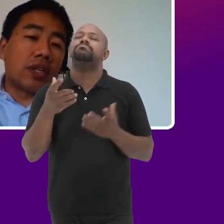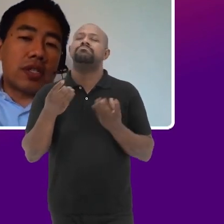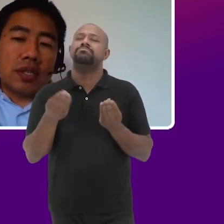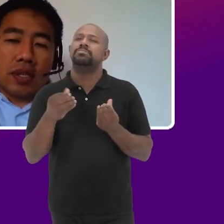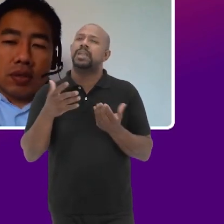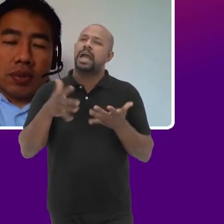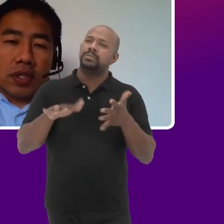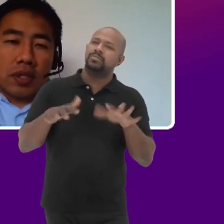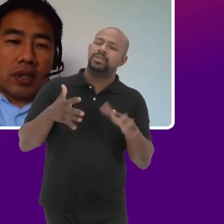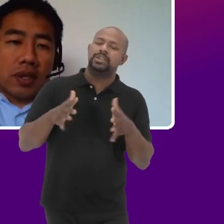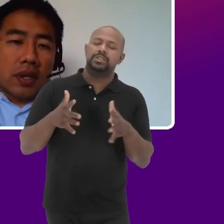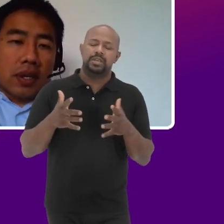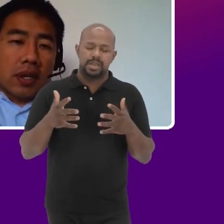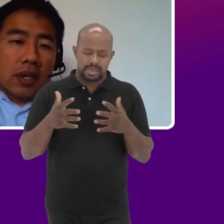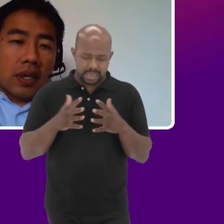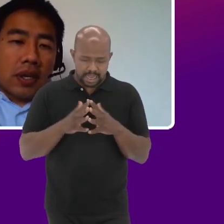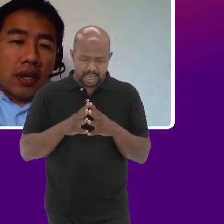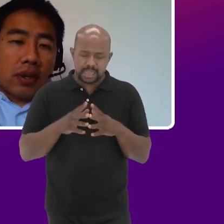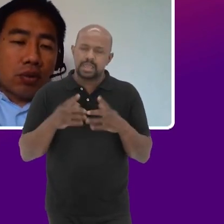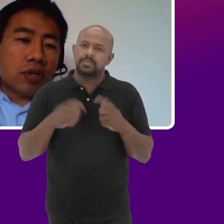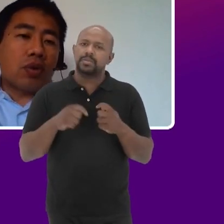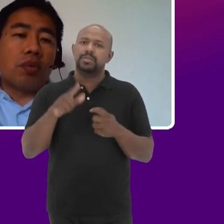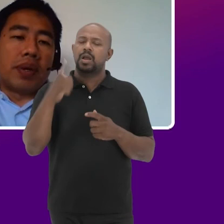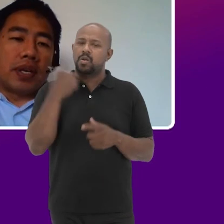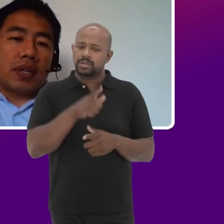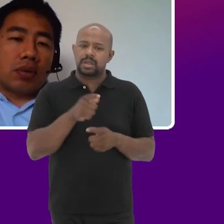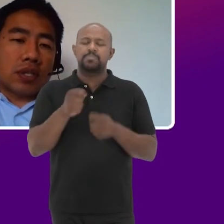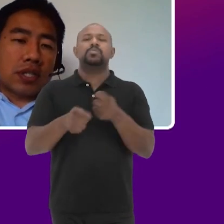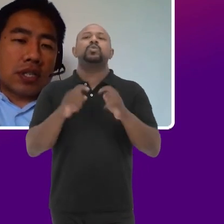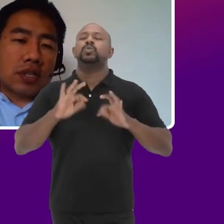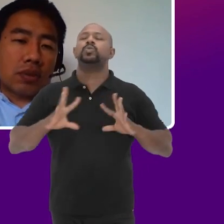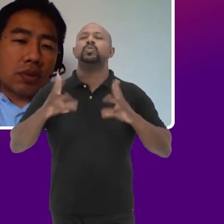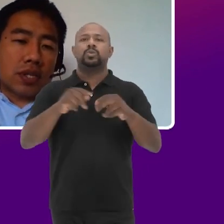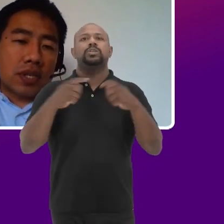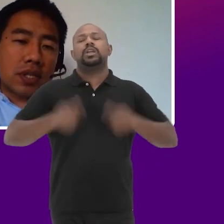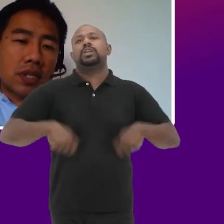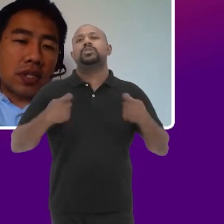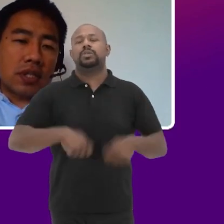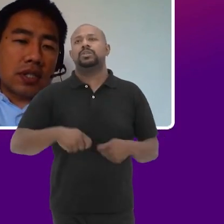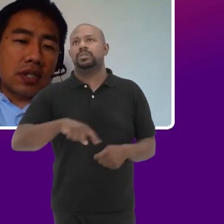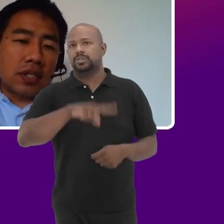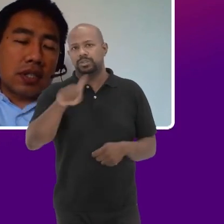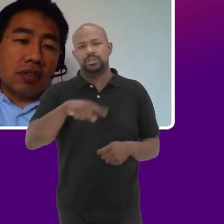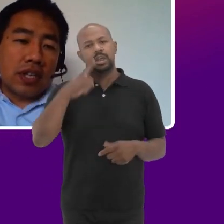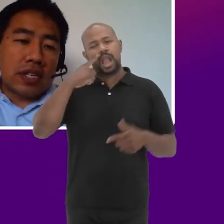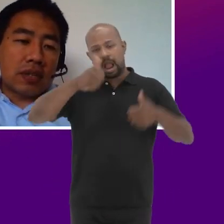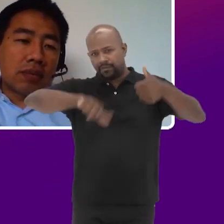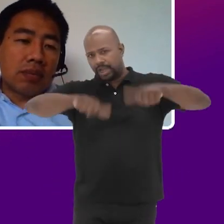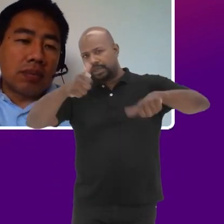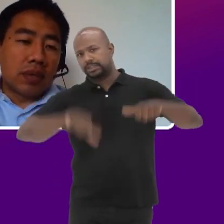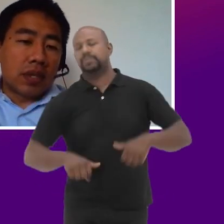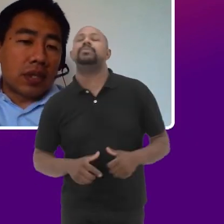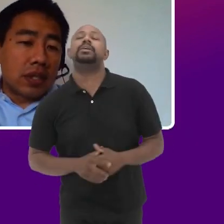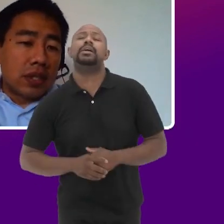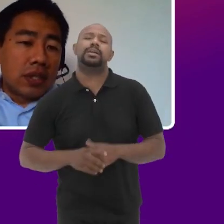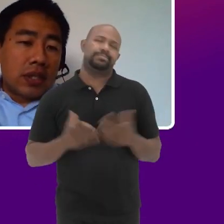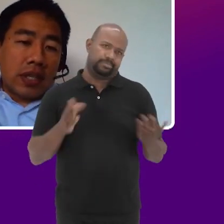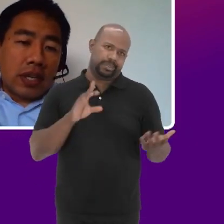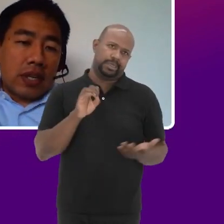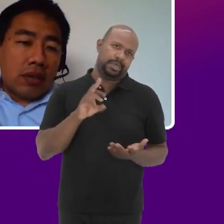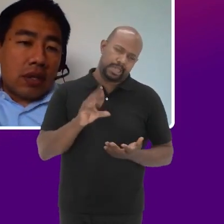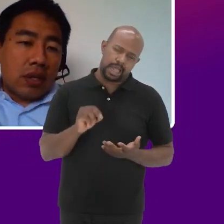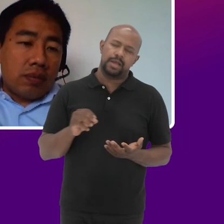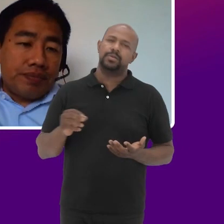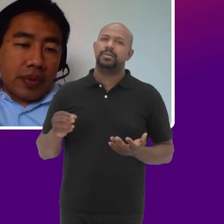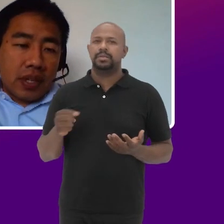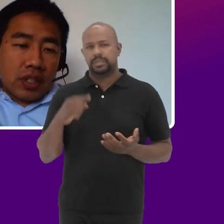um machine learning assim, razoavelmente que consiga cobrir, né, todas essas questões aí de avaliação, né? E